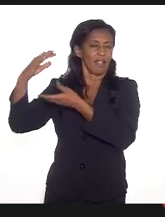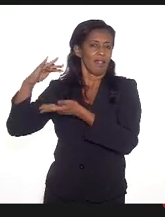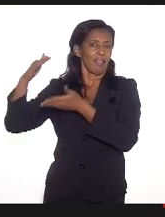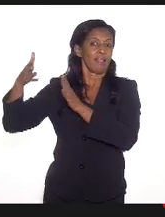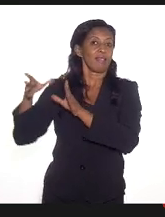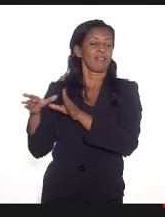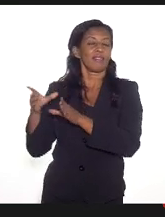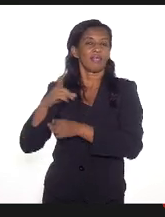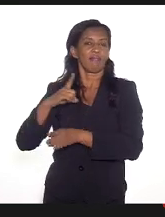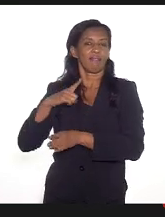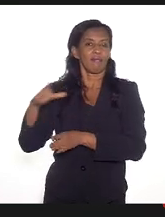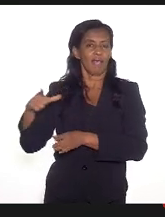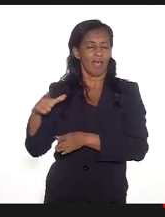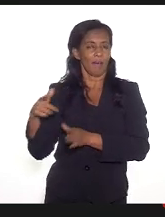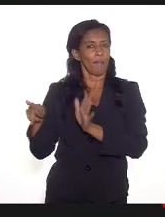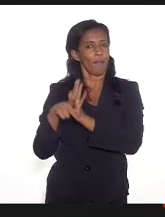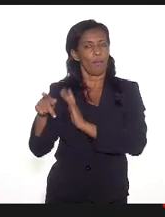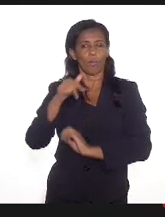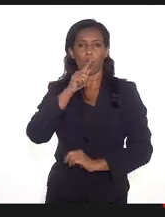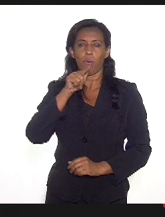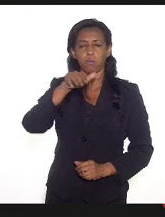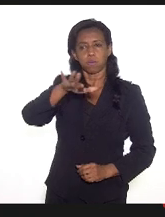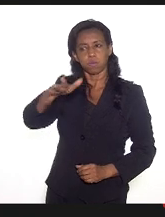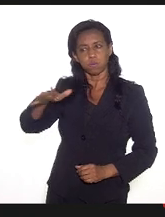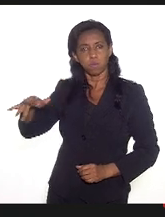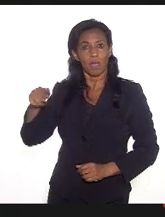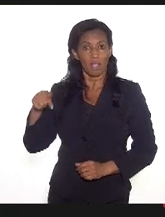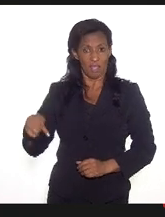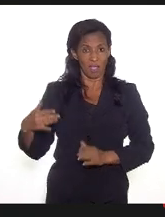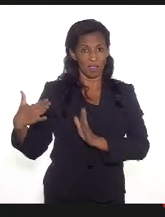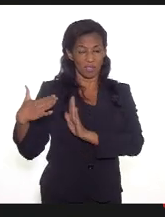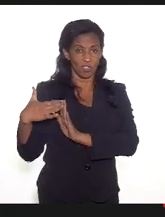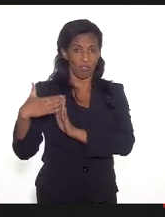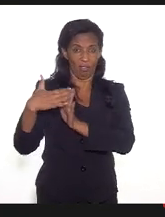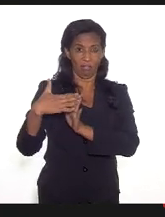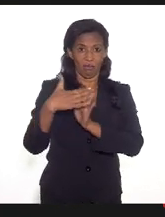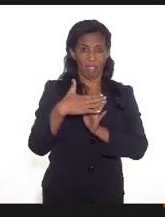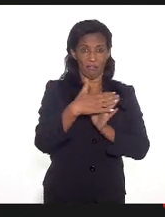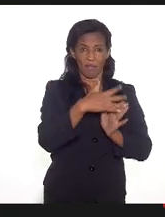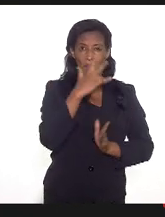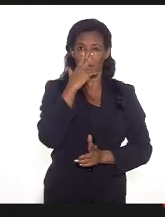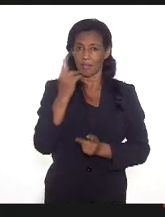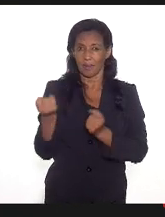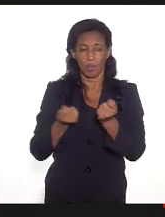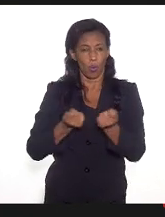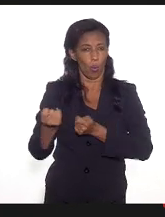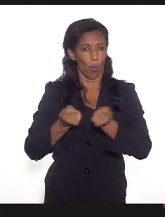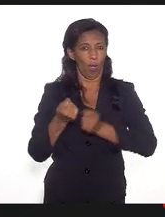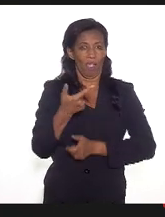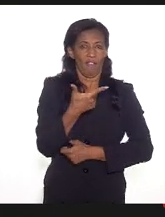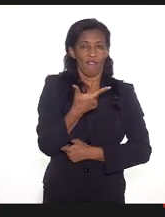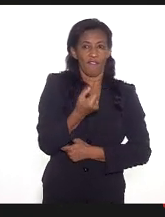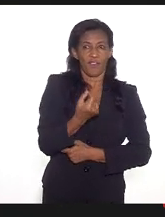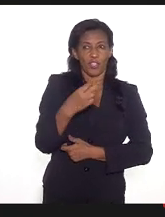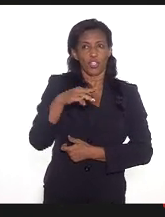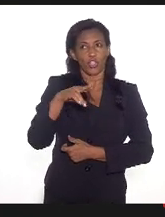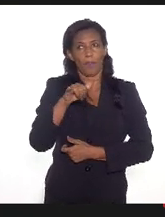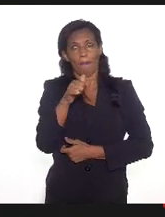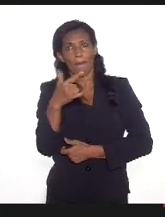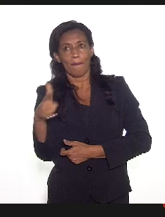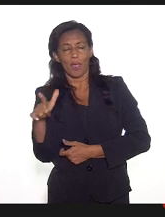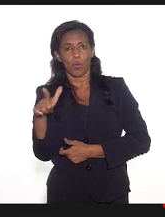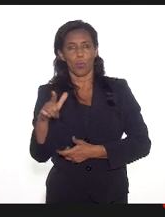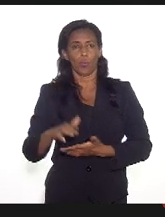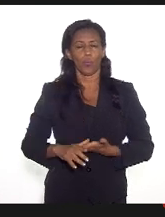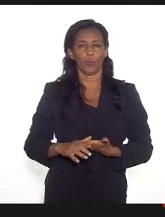transporte aquaviário. Esses grandes navios, para serem econômicos, hoje são navios de 20 mil, 25